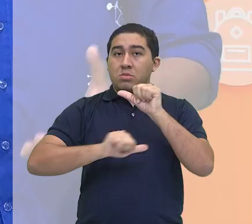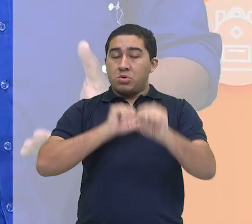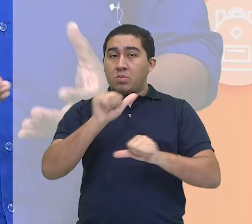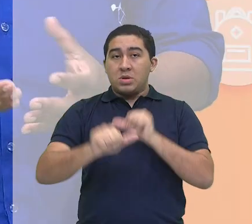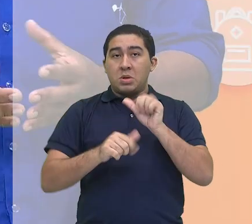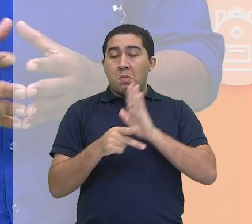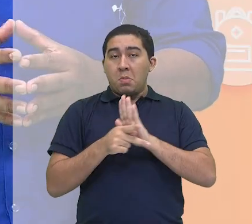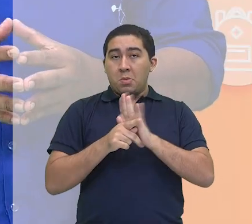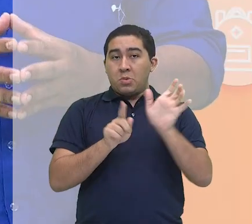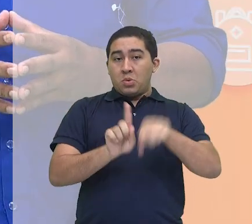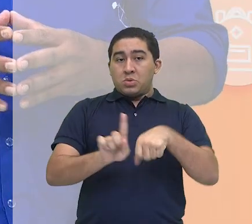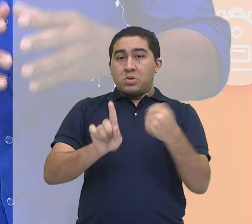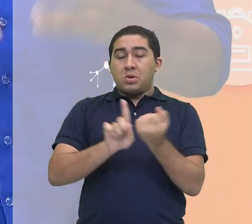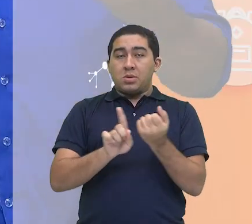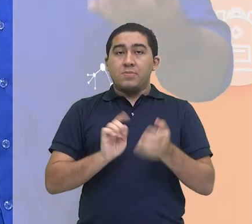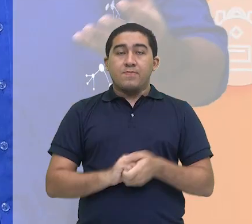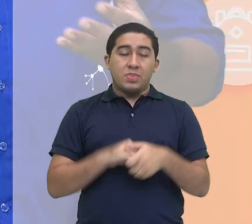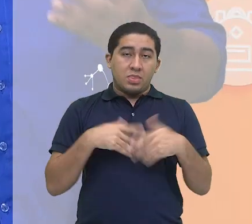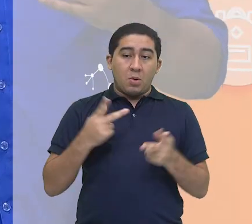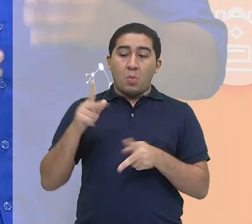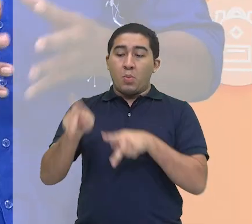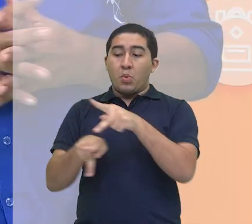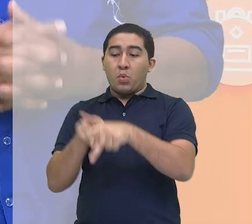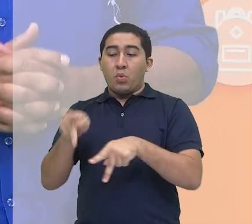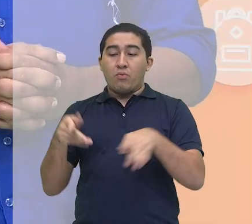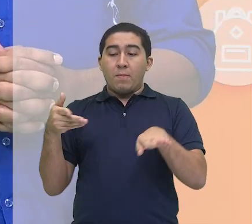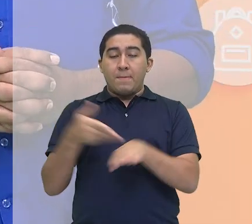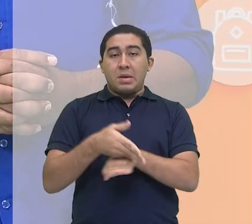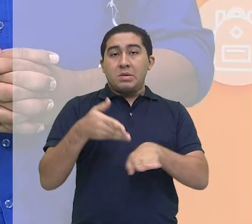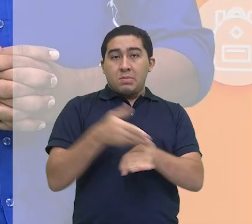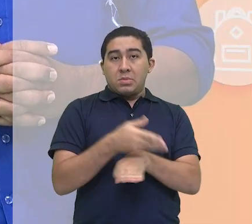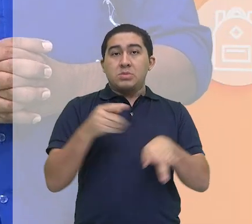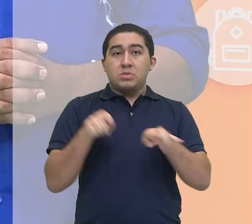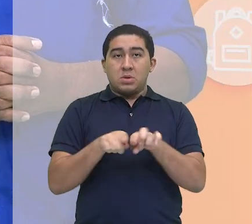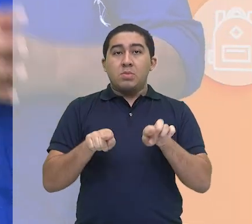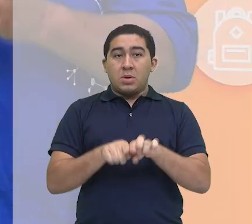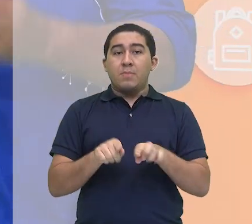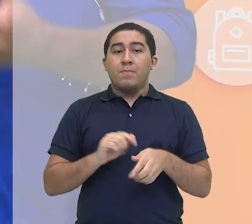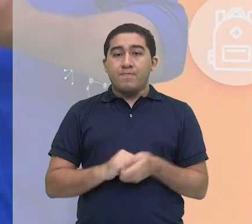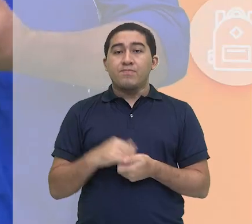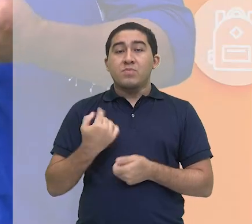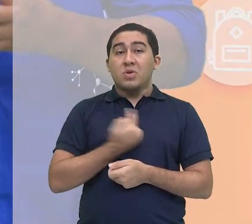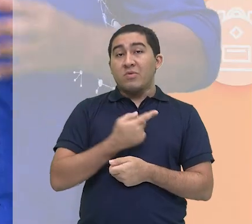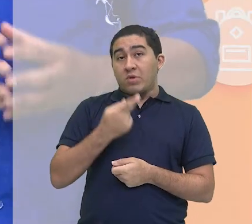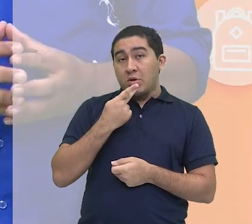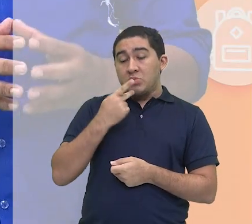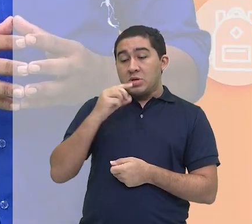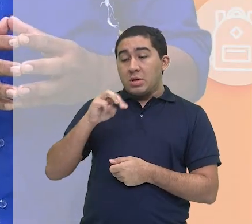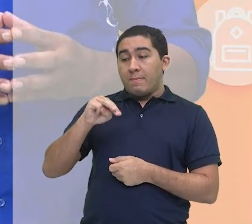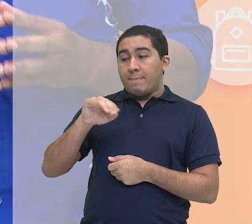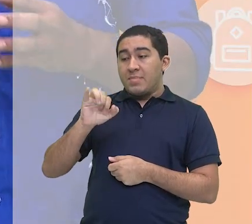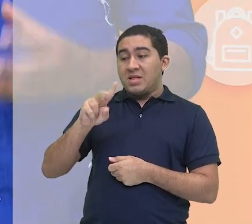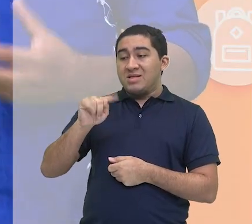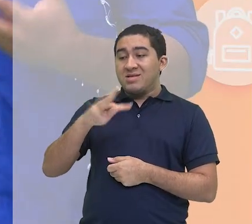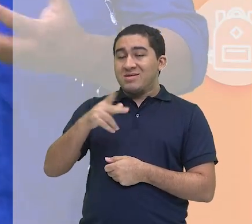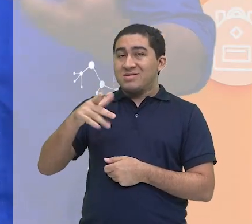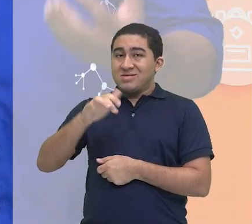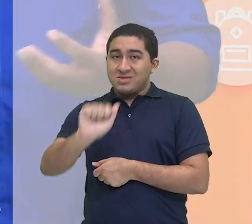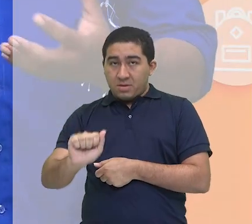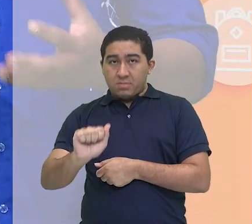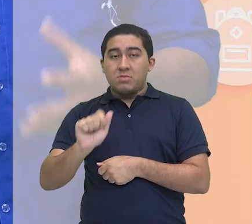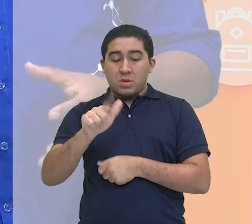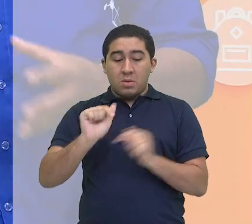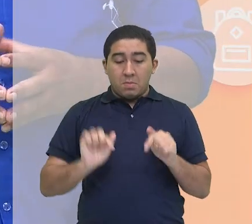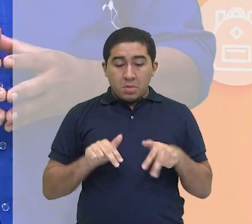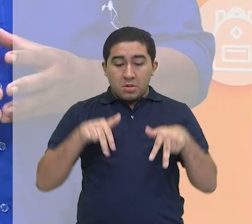com participação popular, com as pessoas participando, que nós chamamos de militância, que pode haver